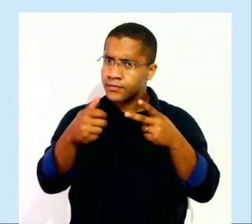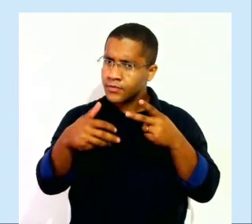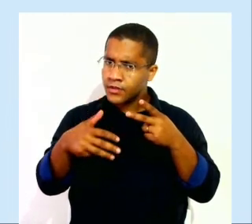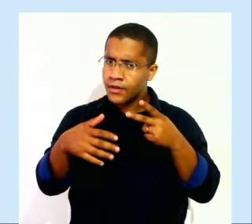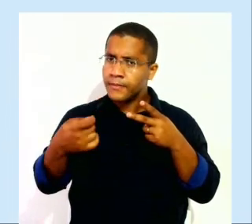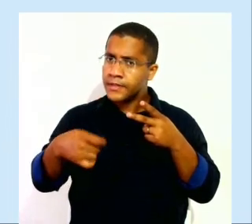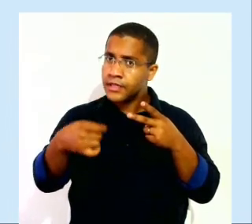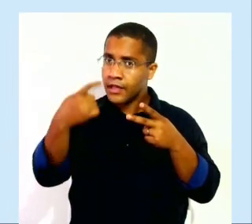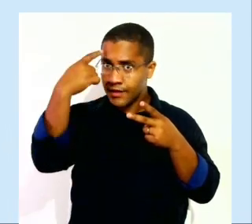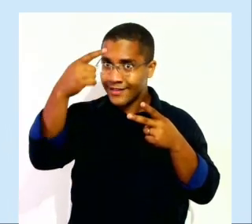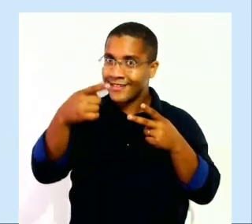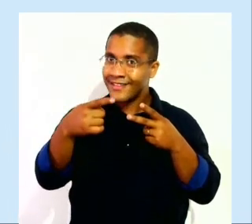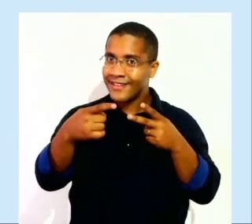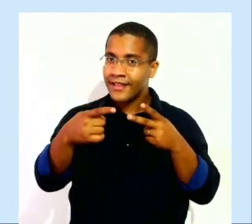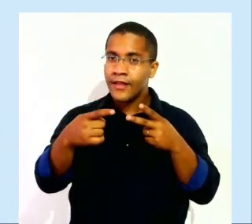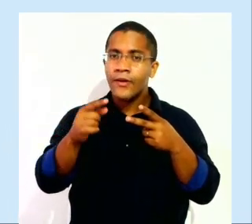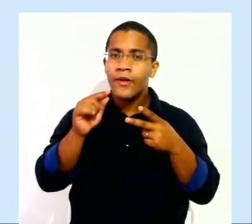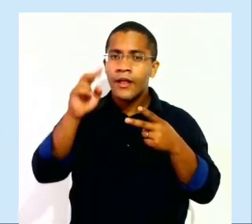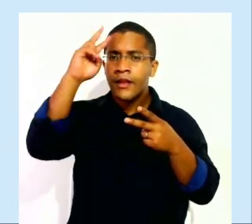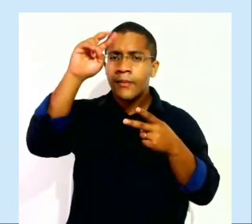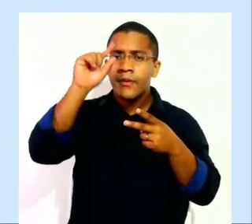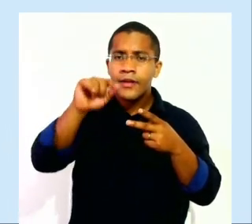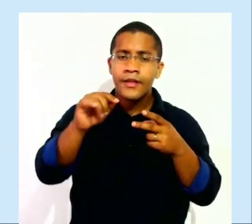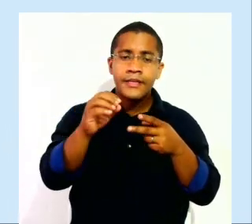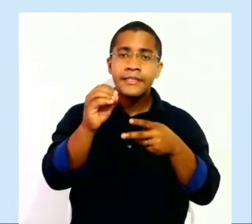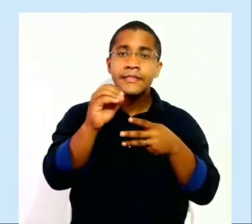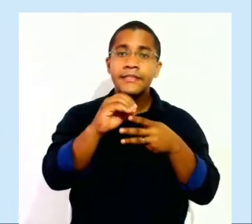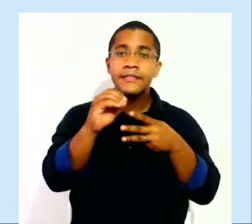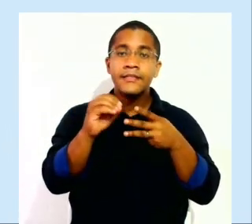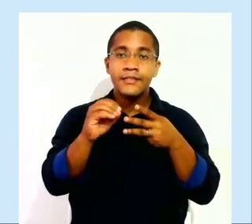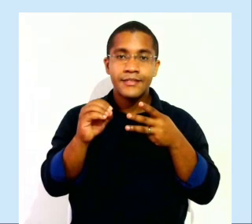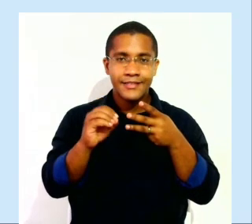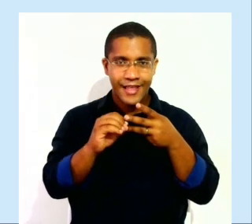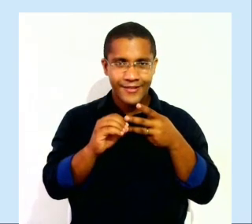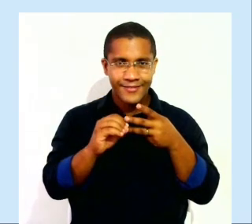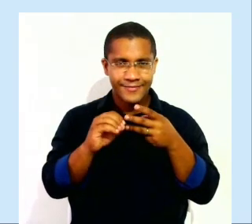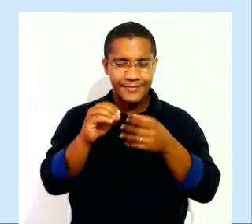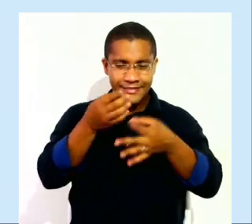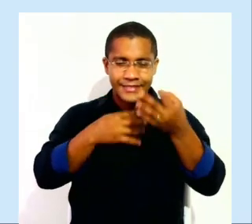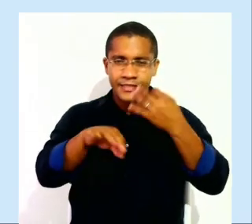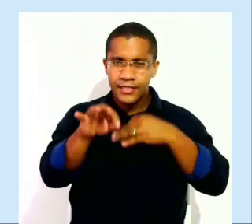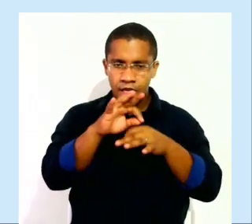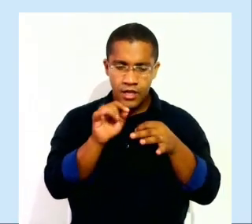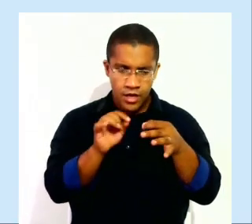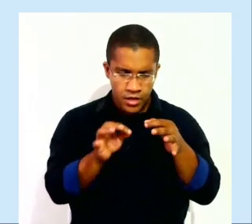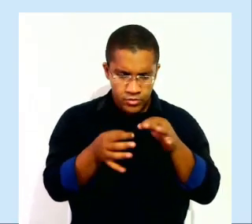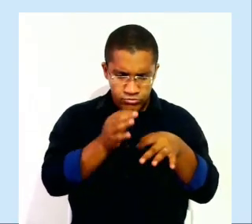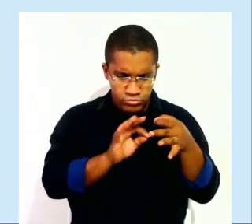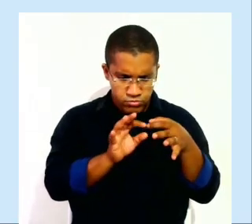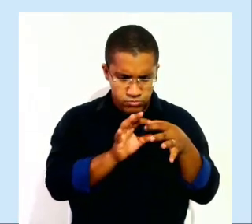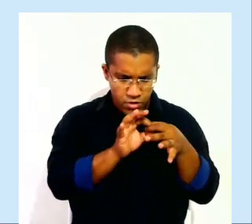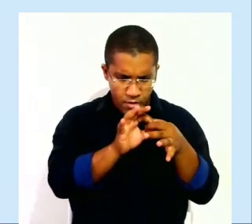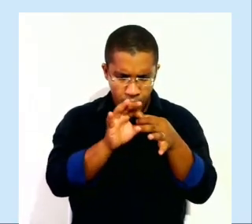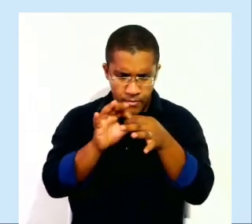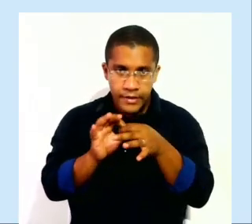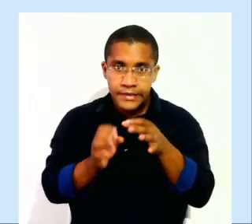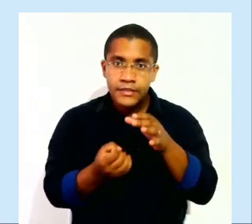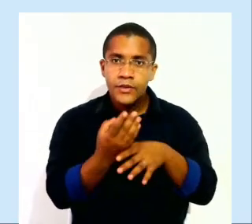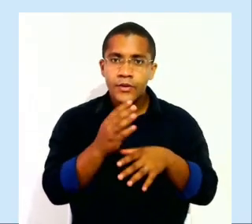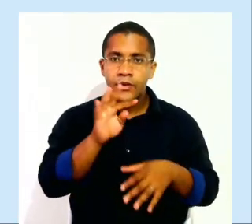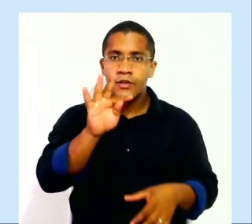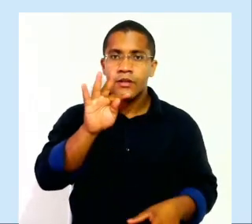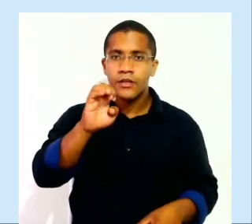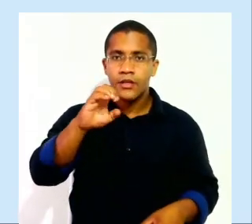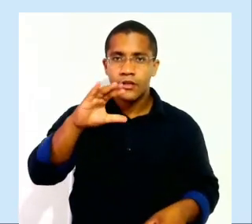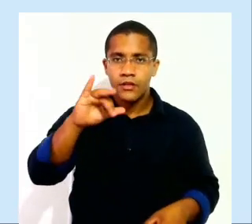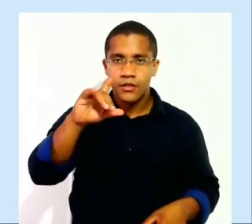gente tem que lembrar um pouco sobre as células. As células, quando elas estão reunidas, elas irão formar tecidos, que